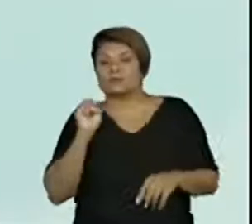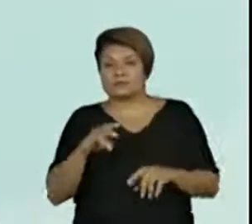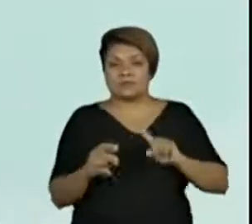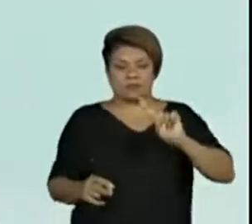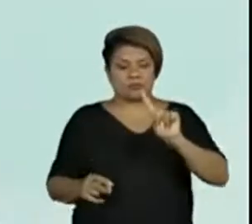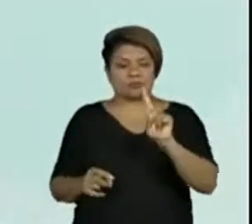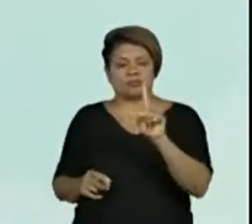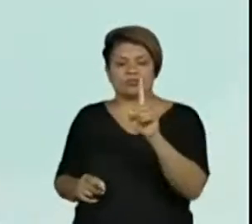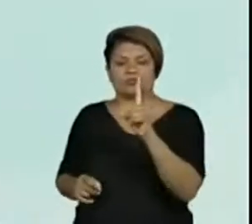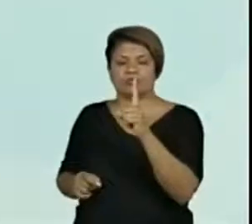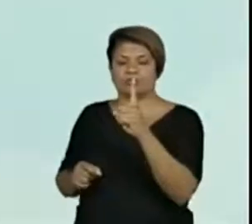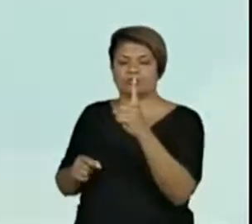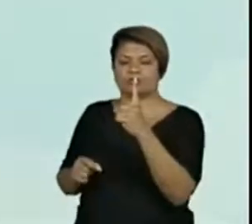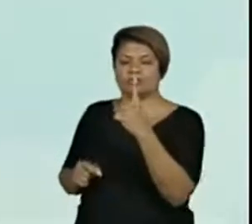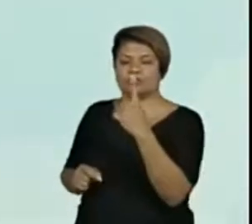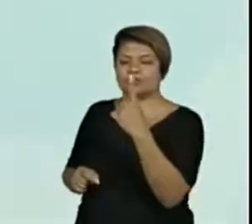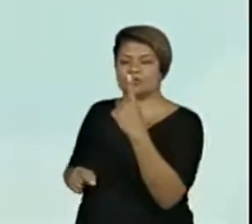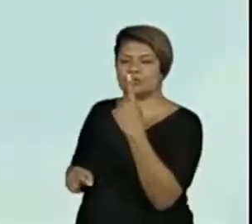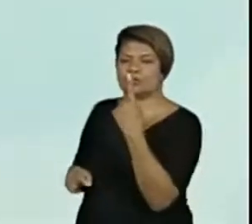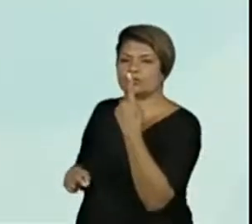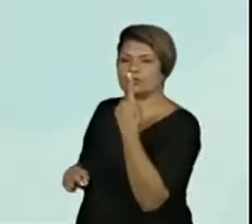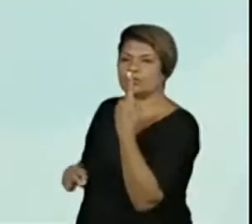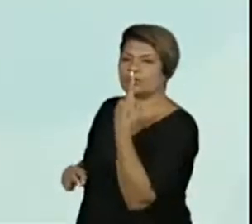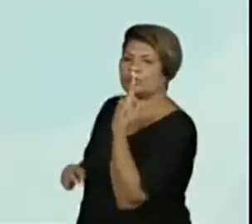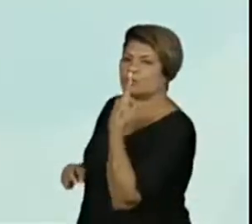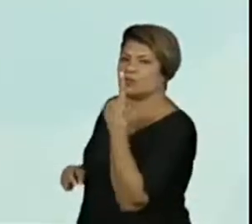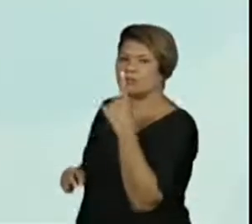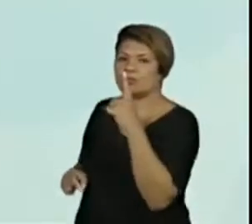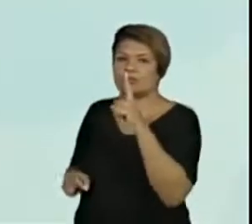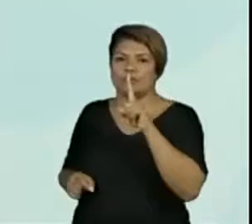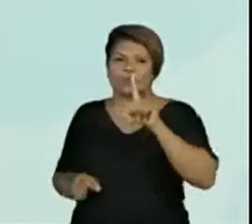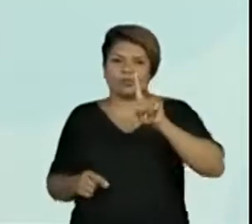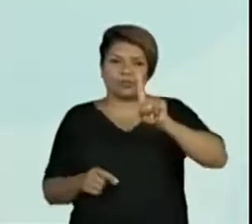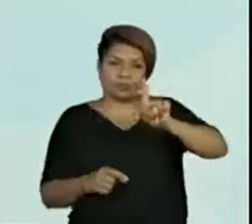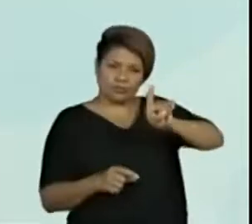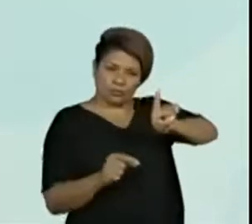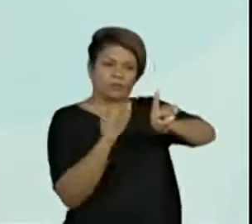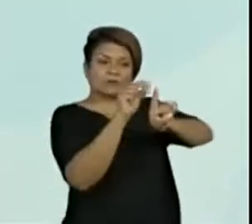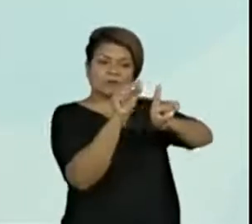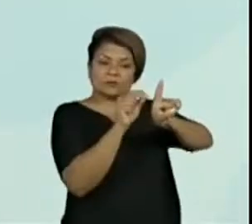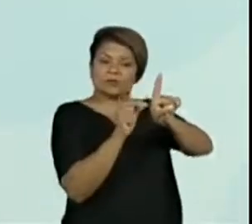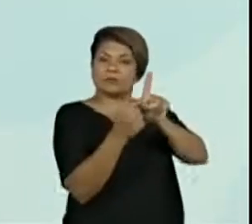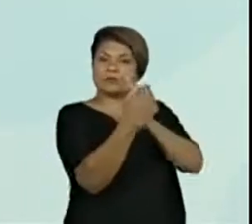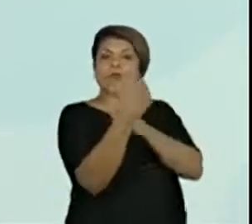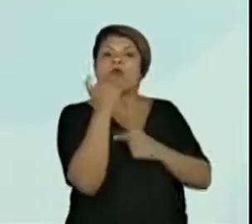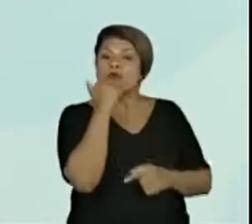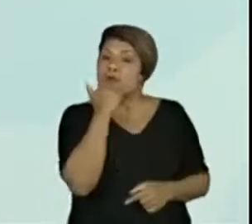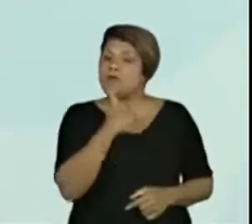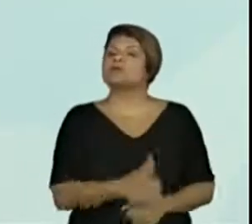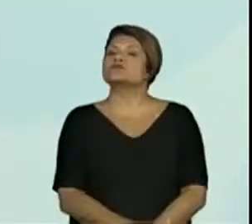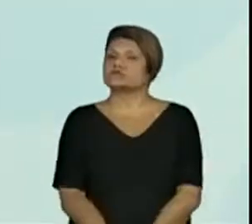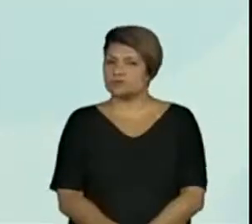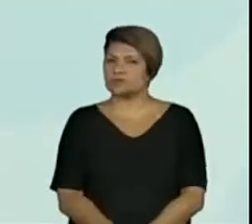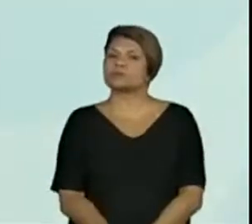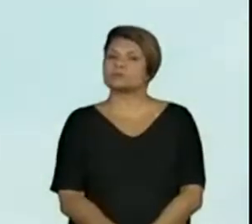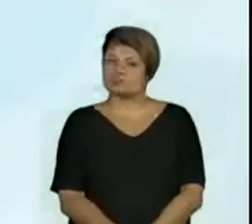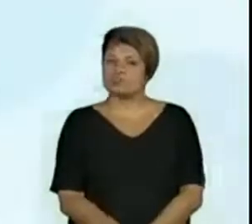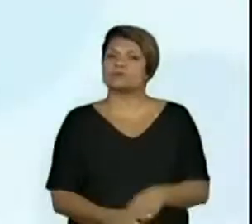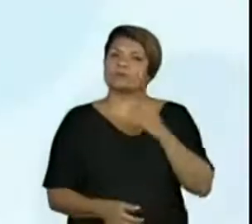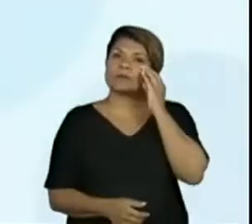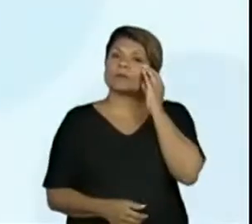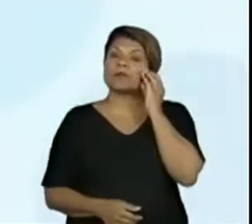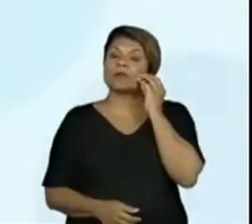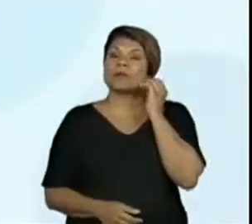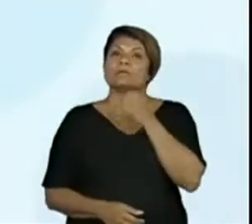ver os risquinhos dispostos como apareceu ali em destaque. E por último, girando um pouco mais,